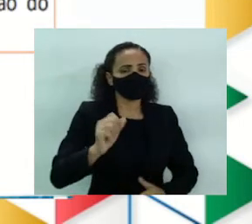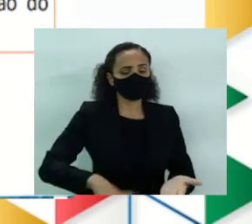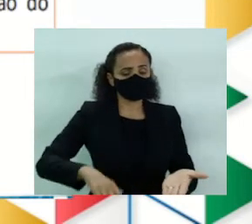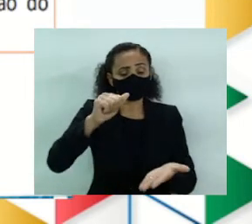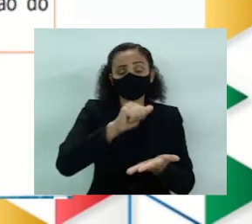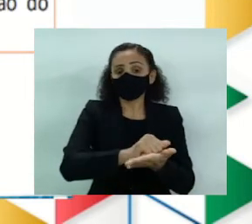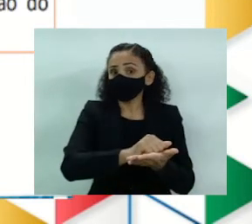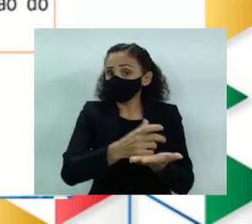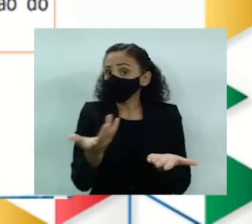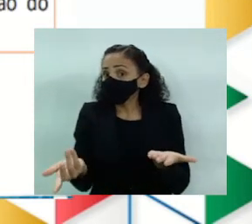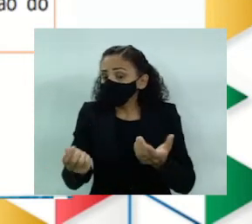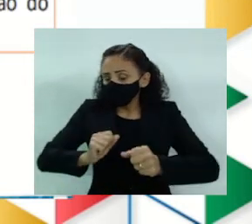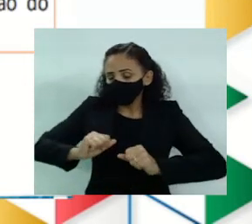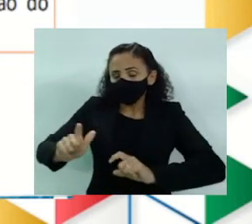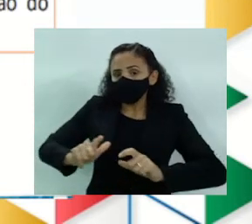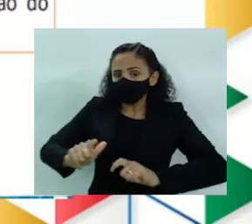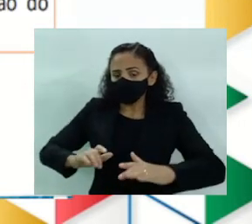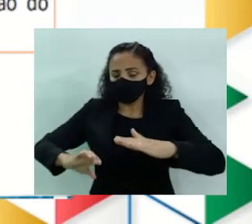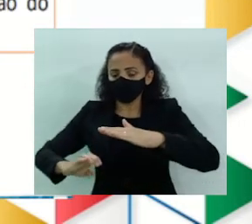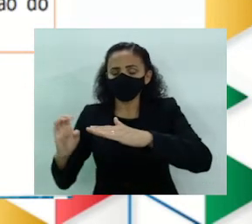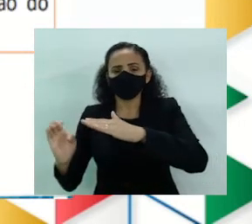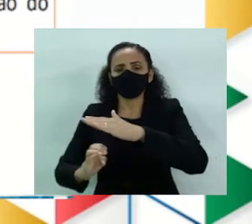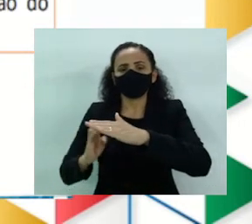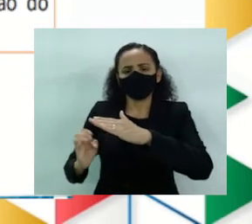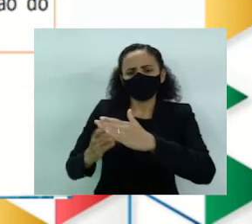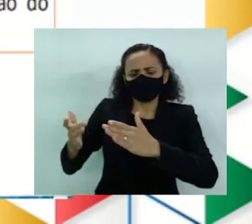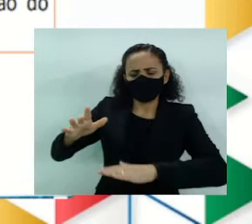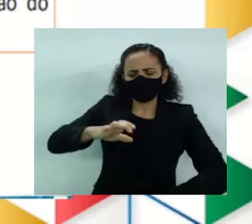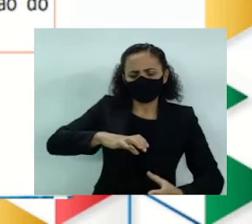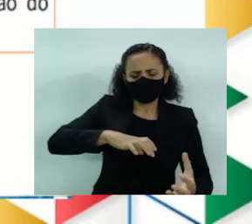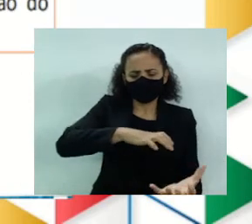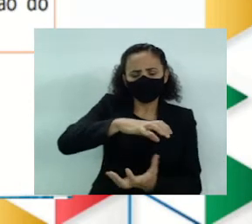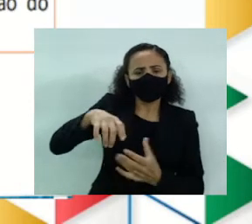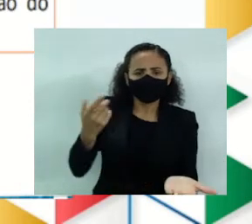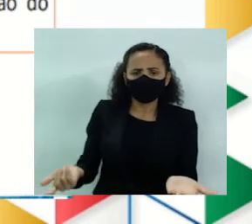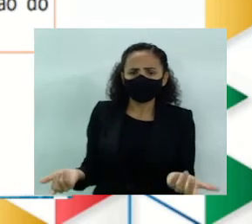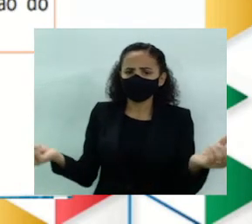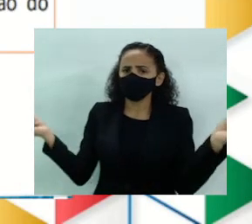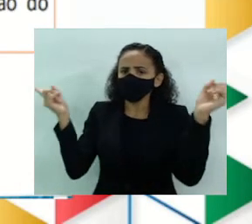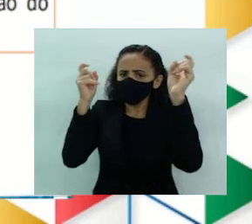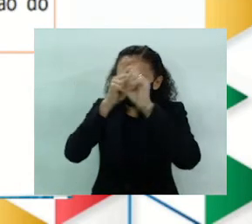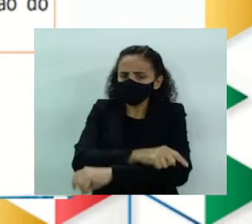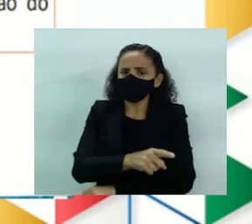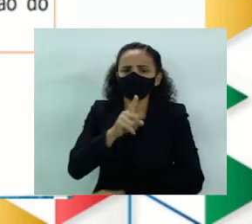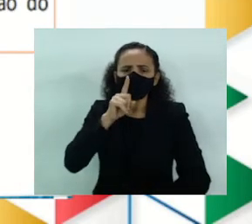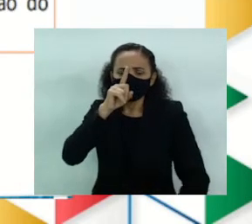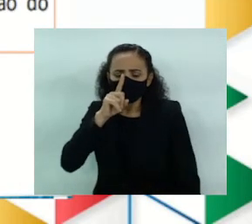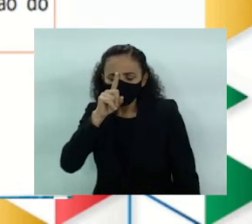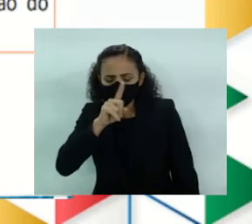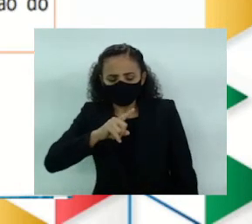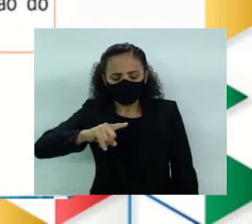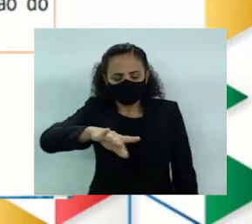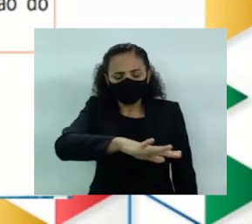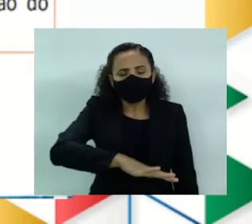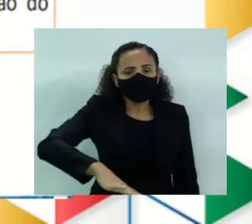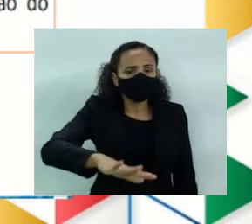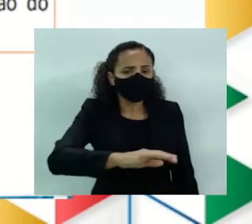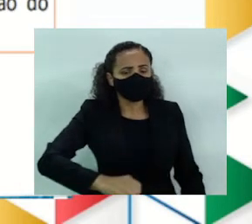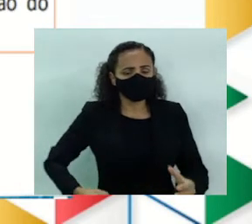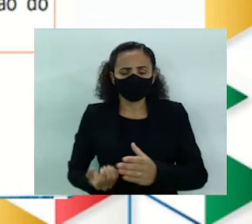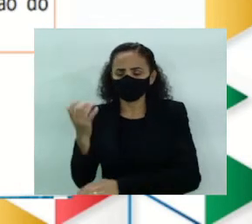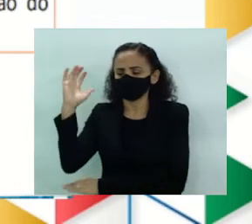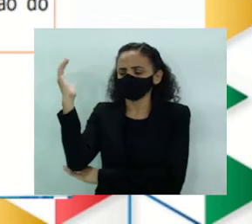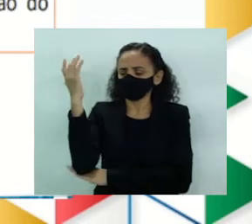industrial. A atividade industrial, por produzir resíduos altamente prejudiciais ao ar, às